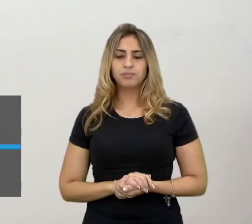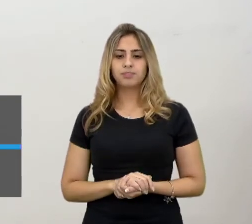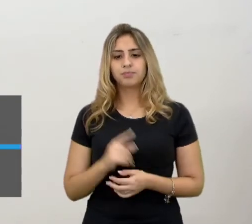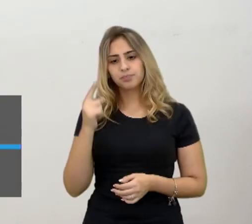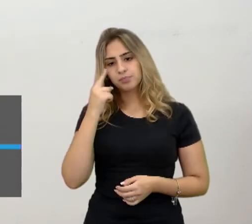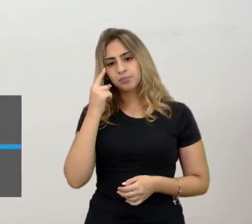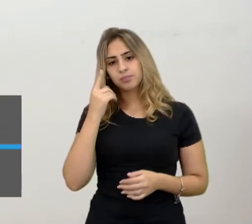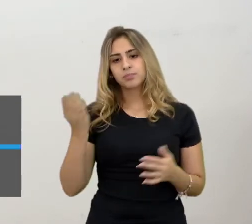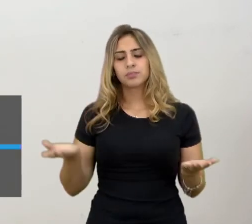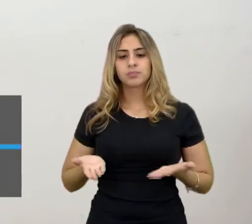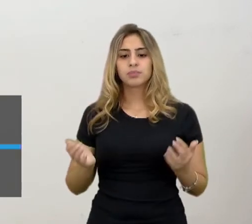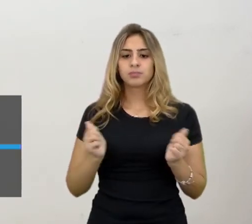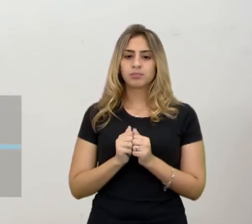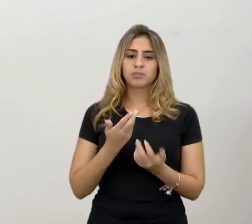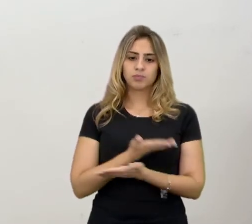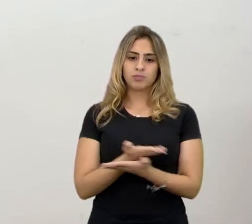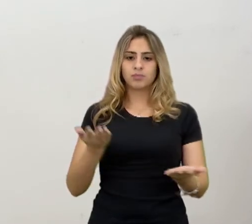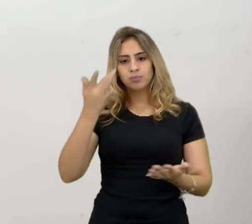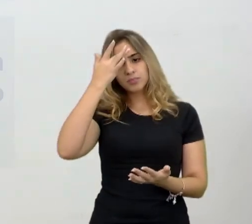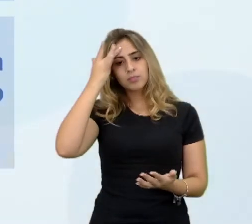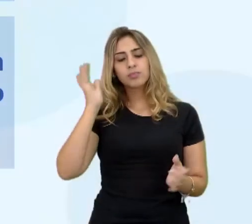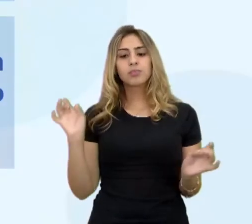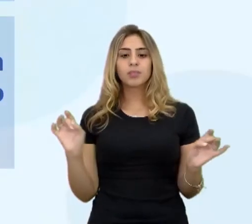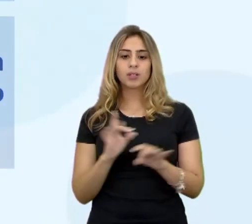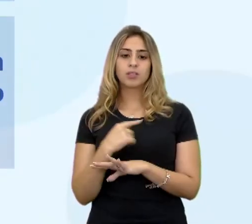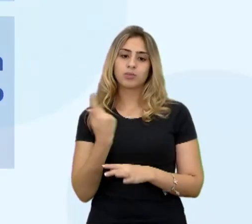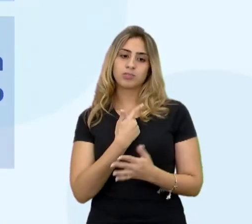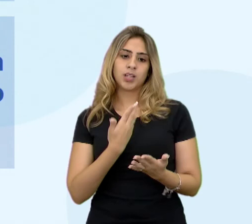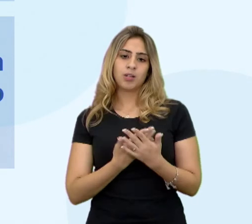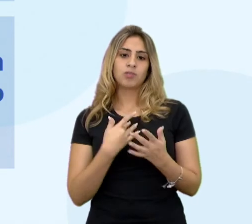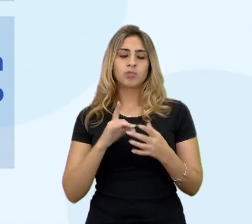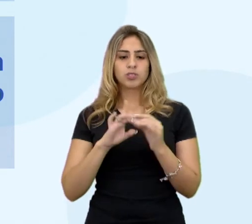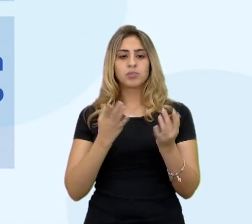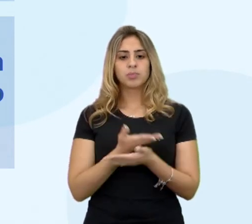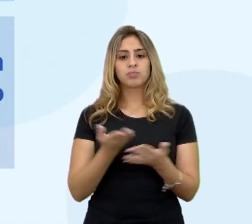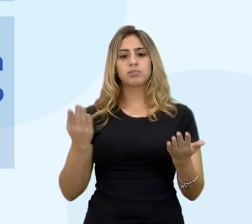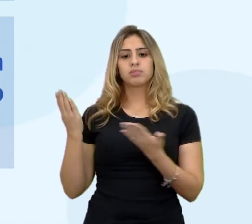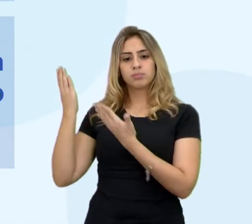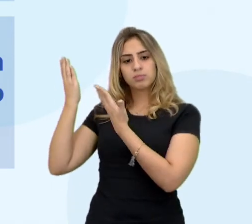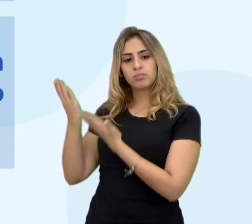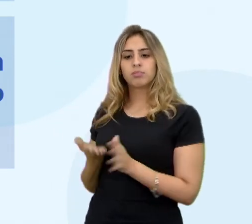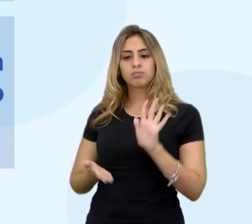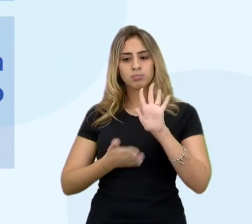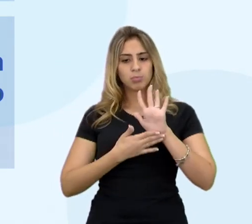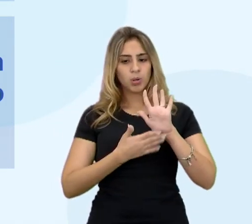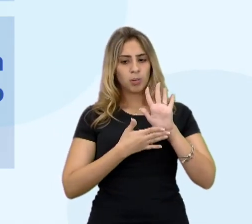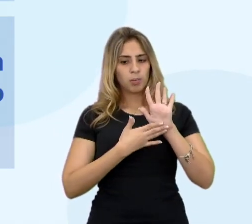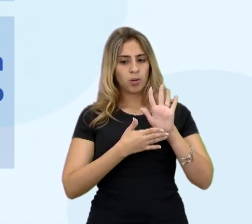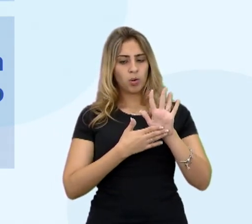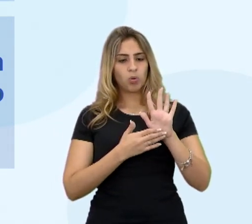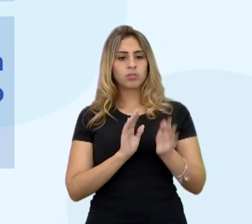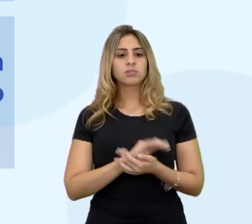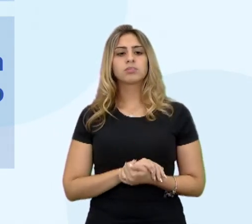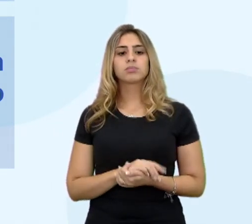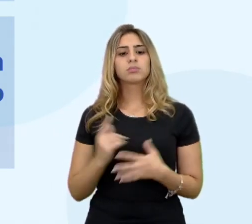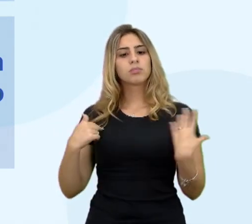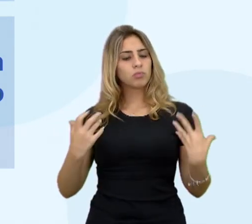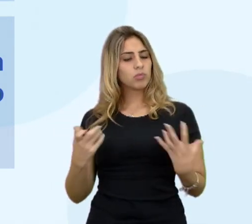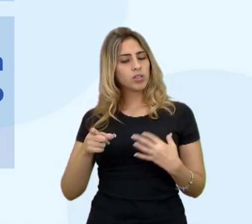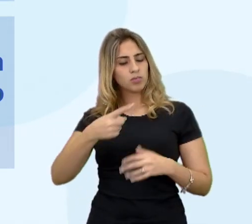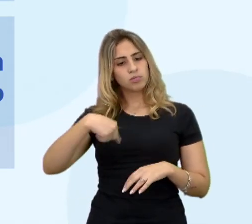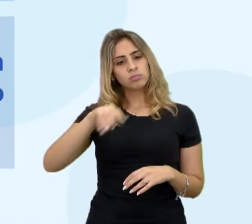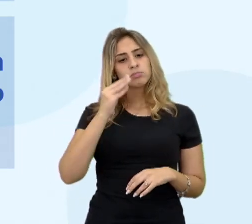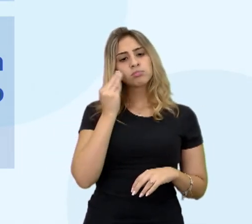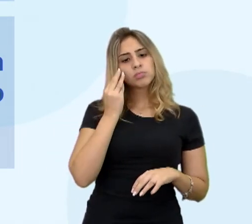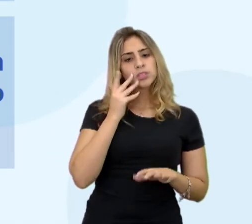nisso. Agora é com vocês, pessoal. Acabando aqui a nossa aula, vou deixar aqui para vocês essa proposta, ó. Eu quero que vocês